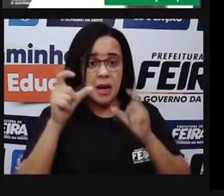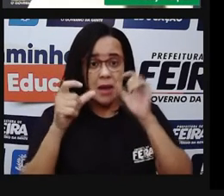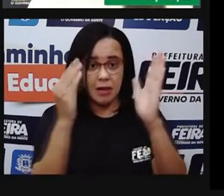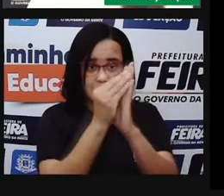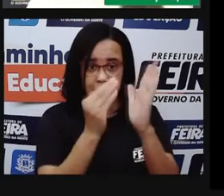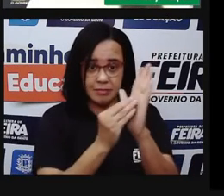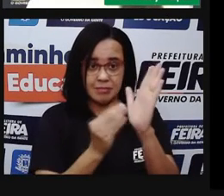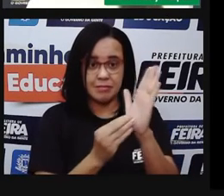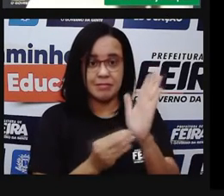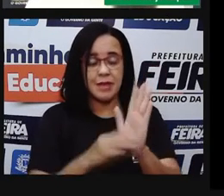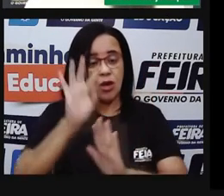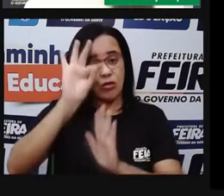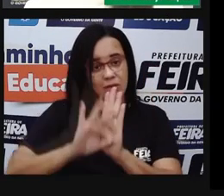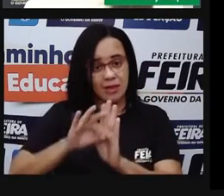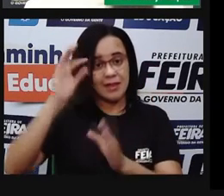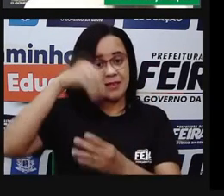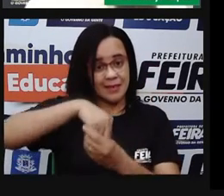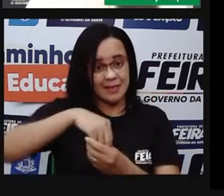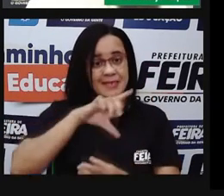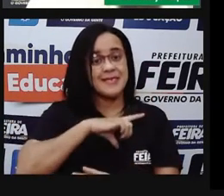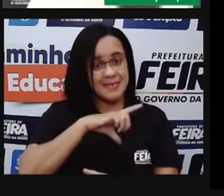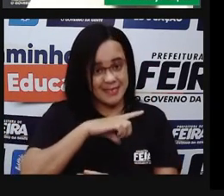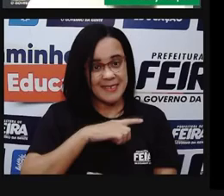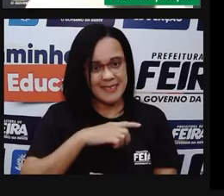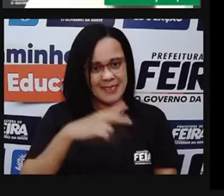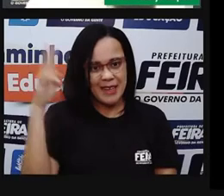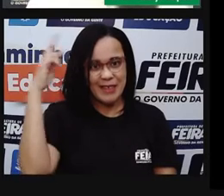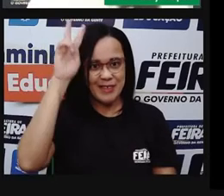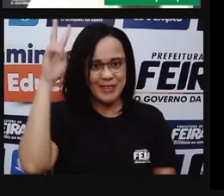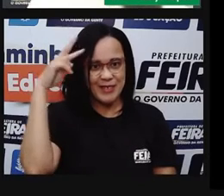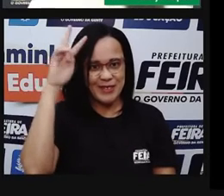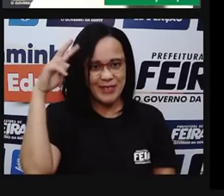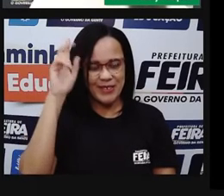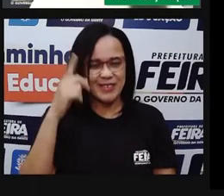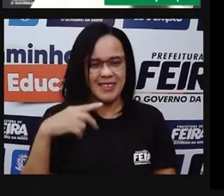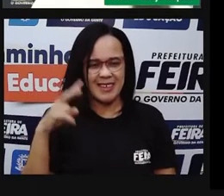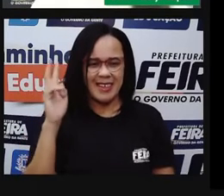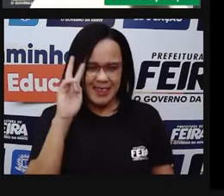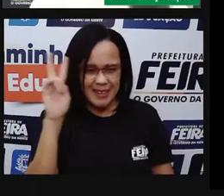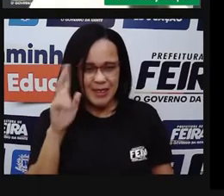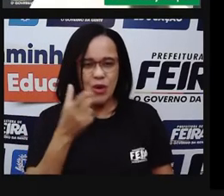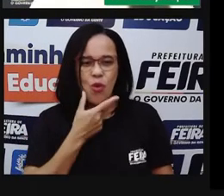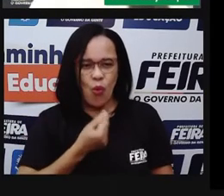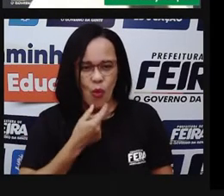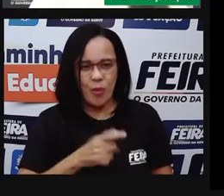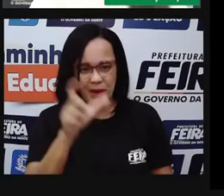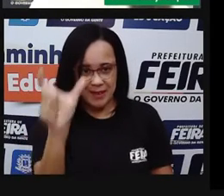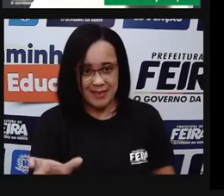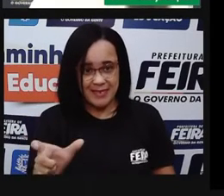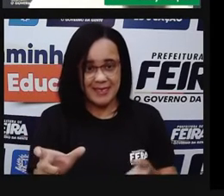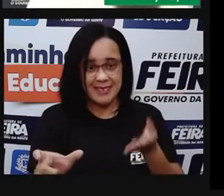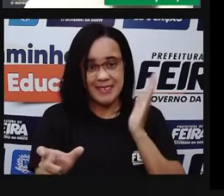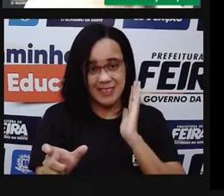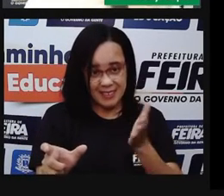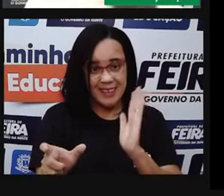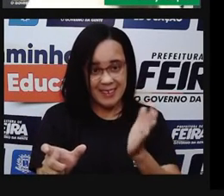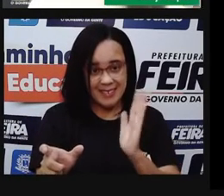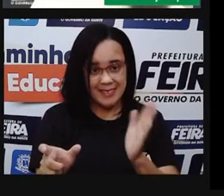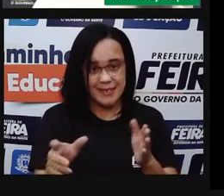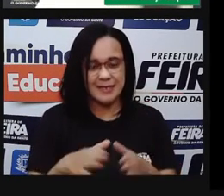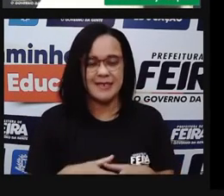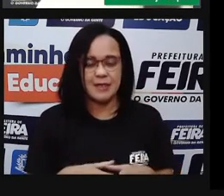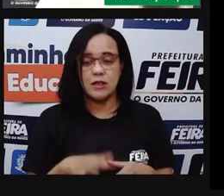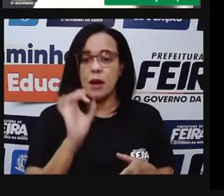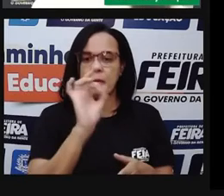nas palavras que a gente veio trazendo da história de Roberval. Então, essas palavras estão dentro do texto da história dele, né? Palhaçada,